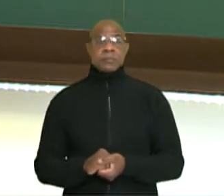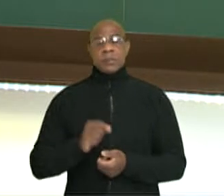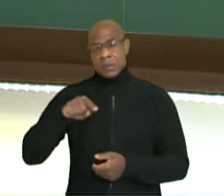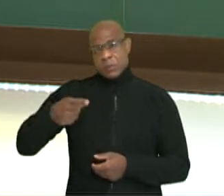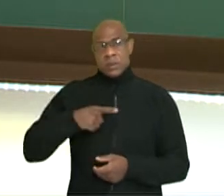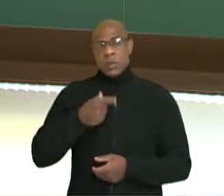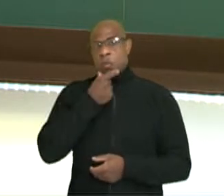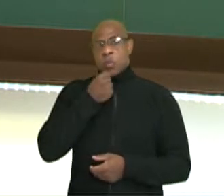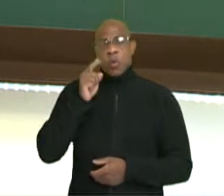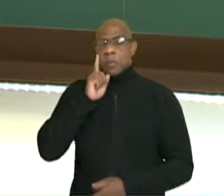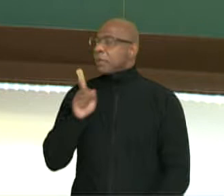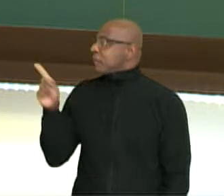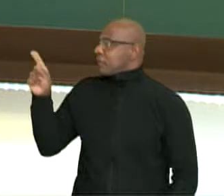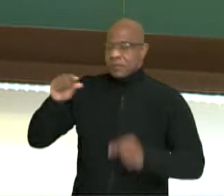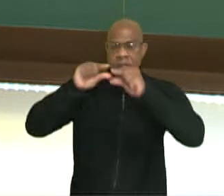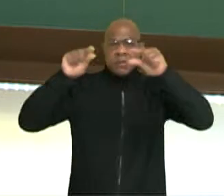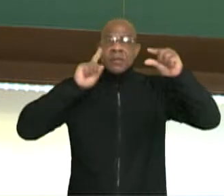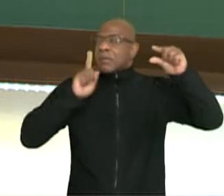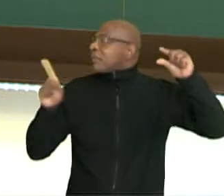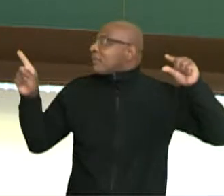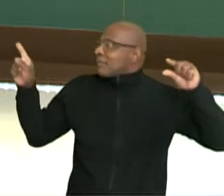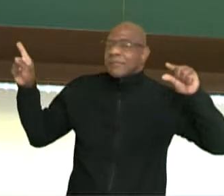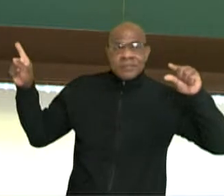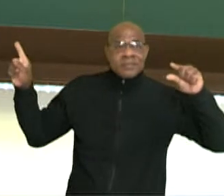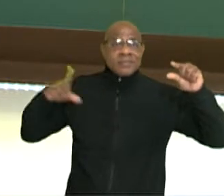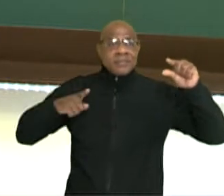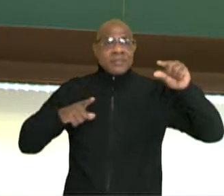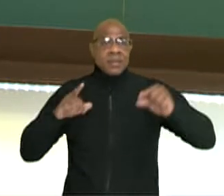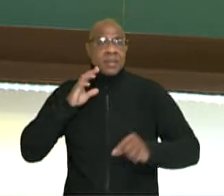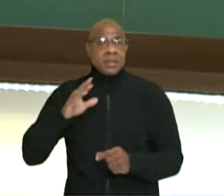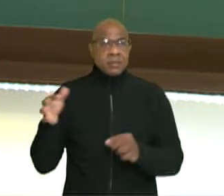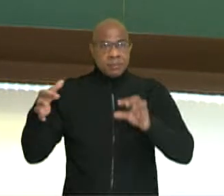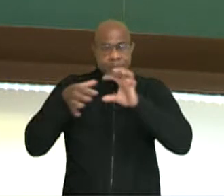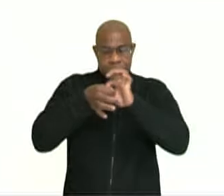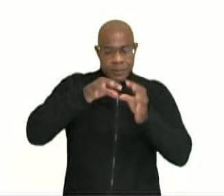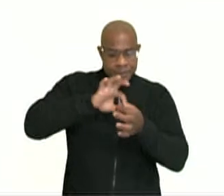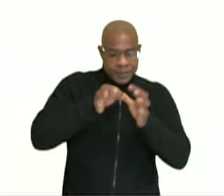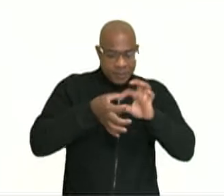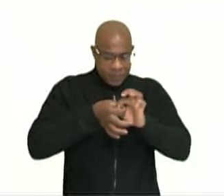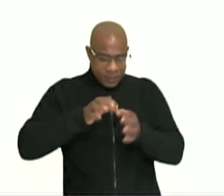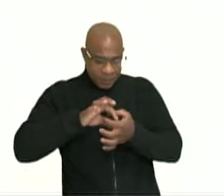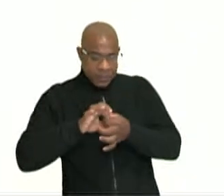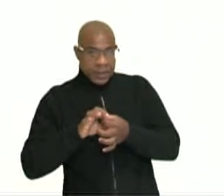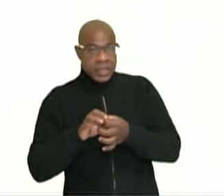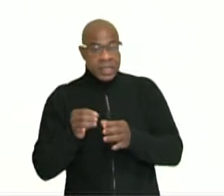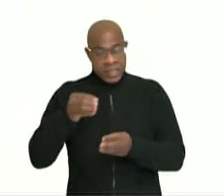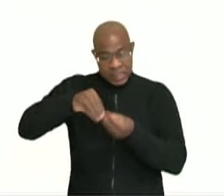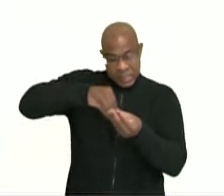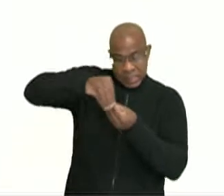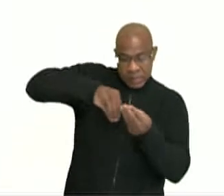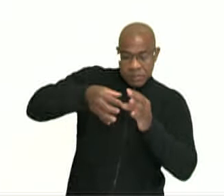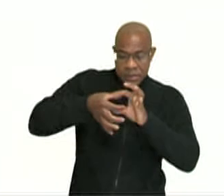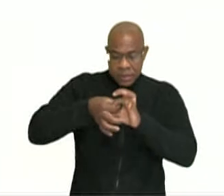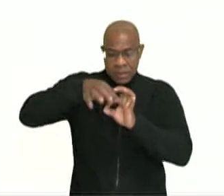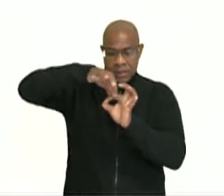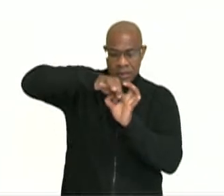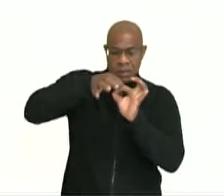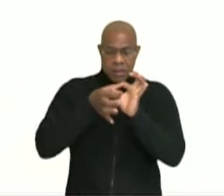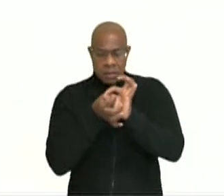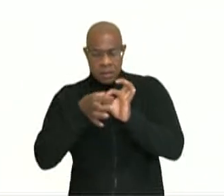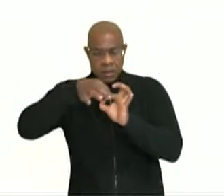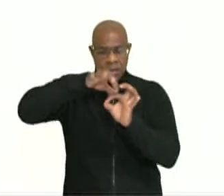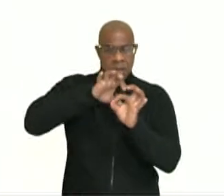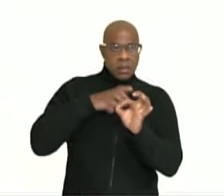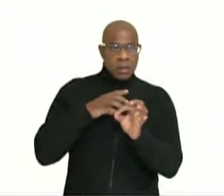Depois temos o Gilbert Newton Lewis, com a teoria da ligação química, aonde ele fez a primeira teoria que consegue